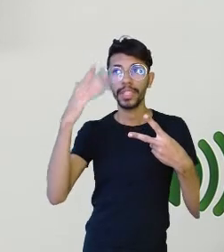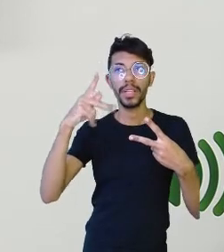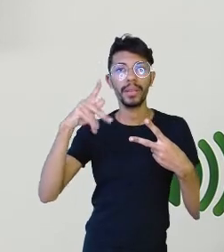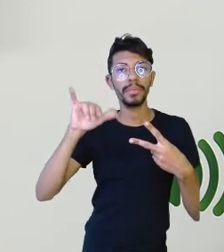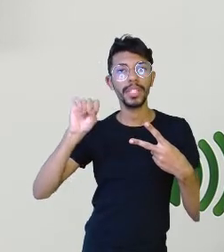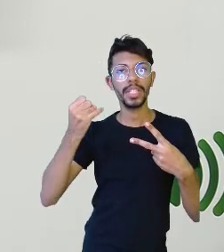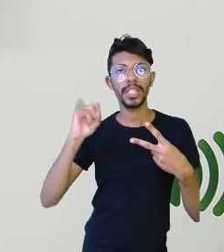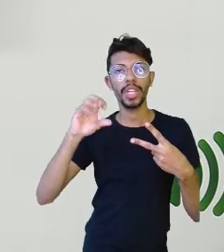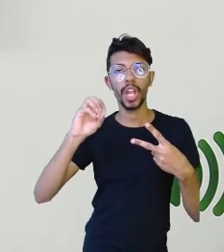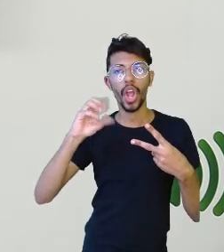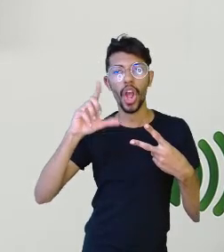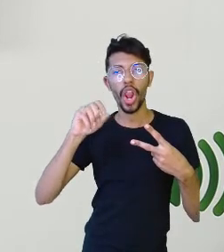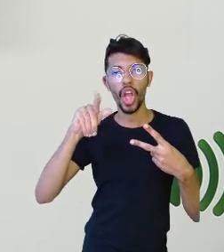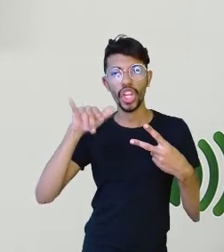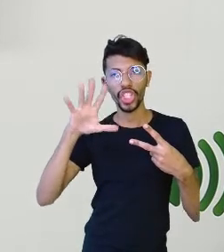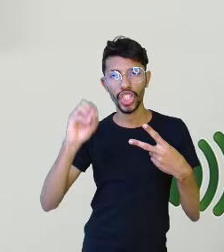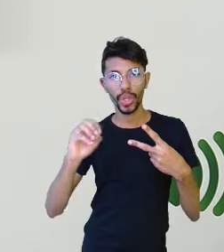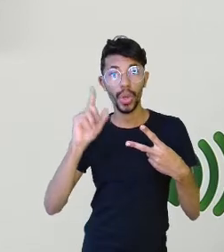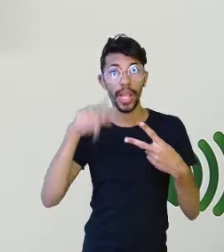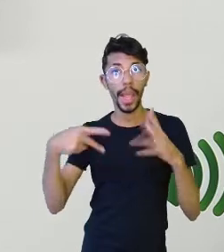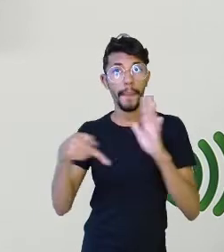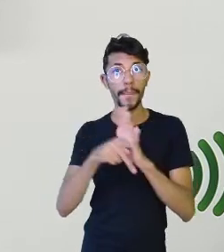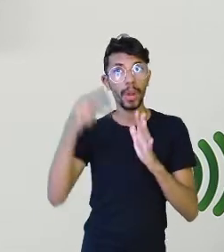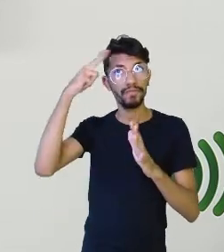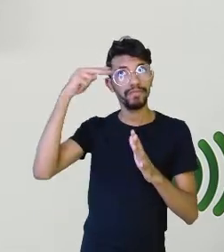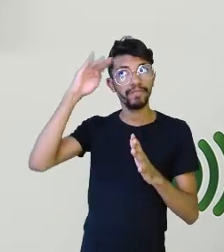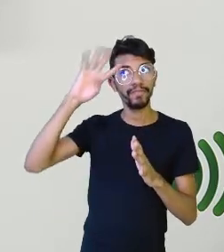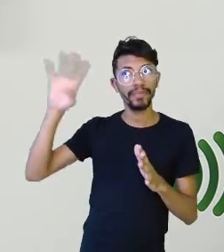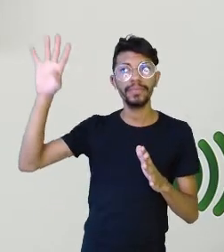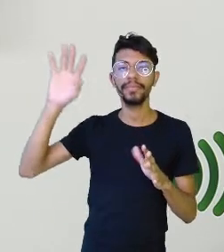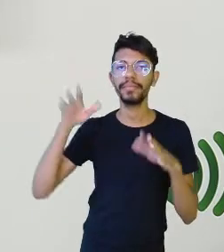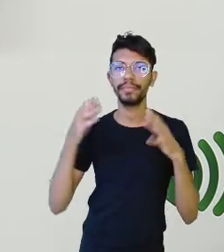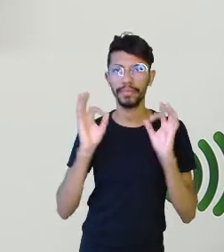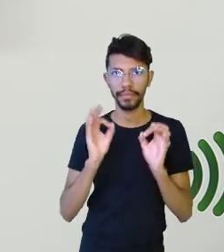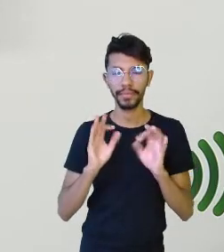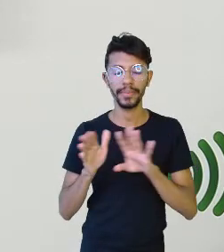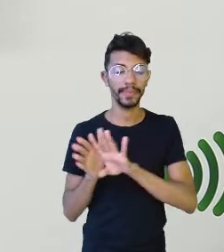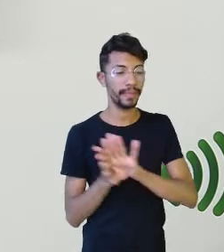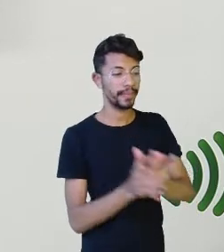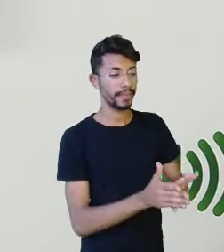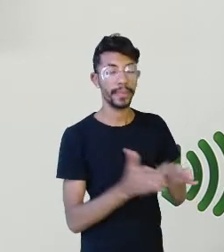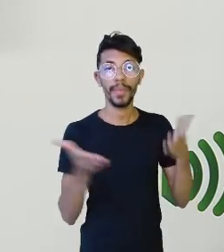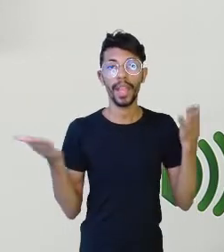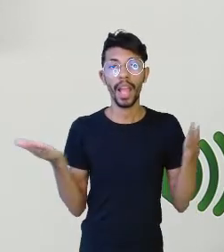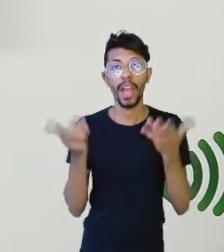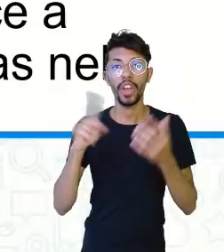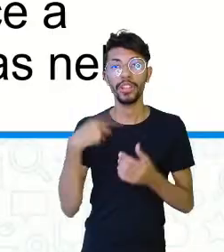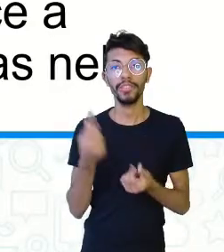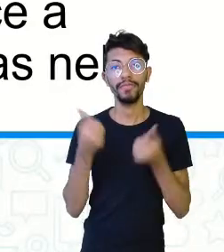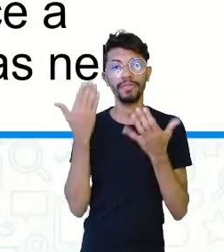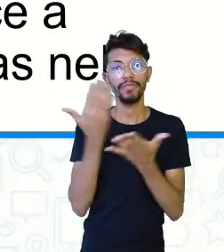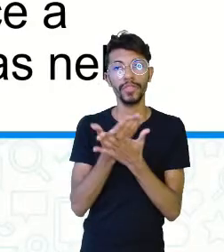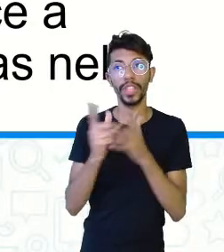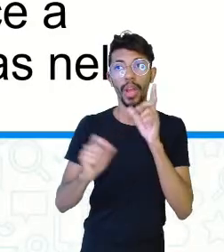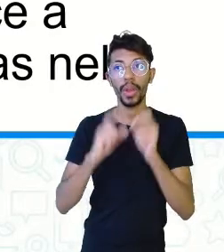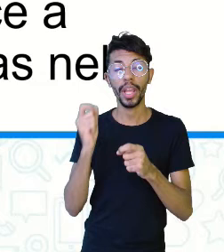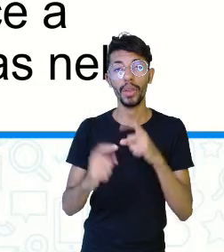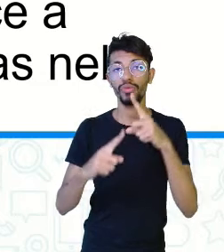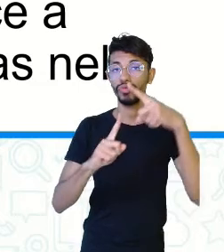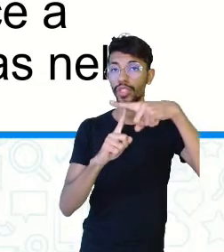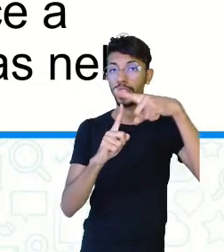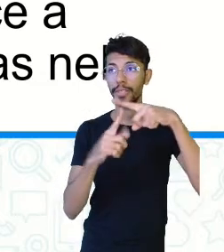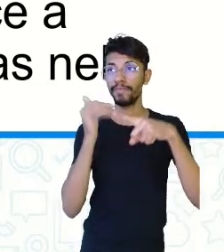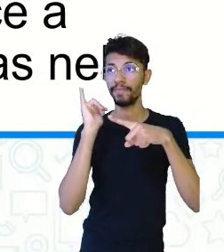personagens. Vamos ver agora os tipos de narrador, tá certo? A história do conto é contada por um